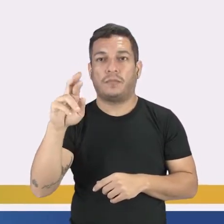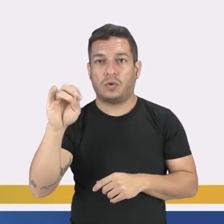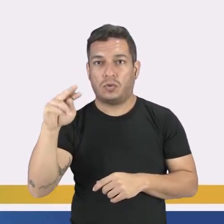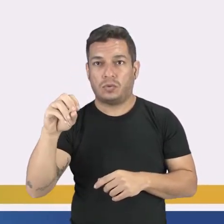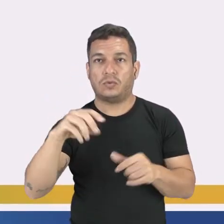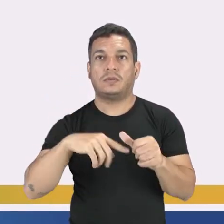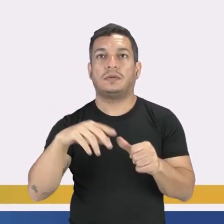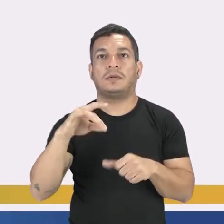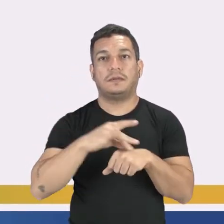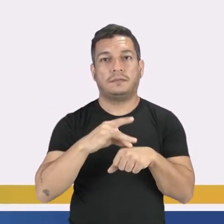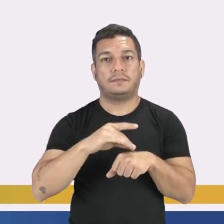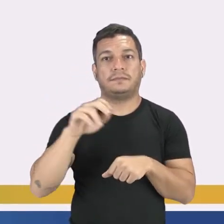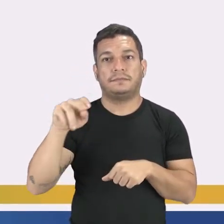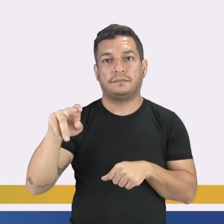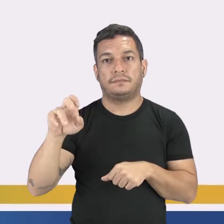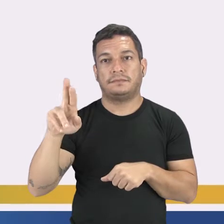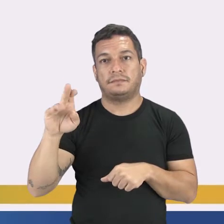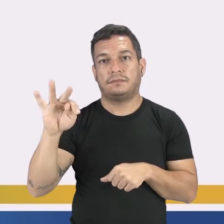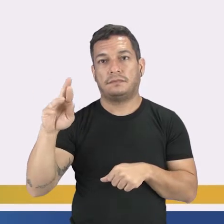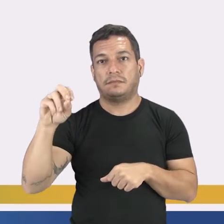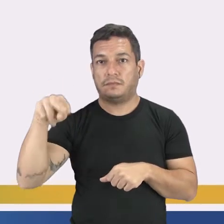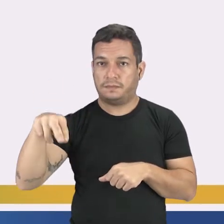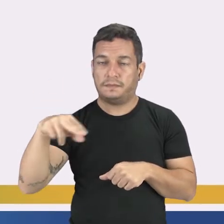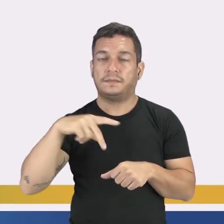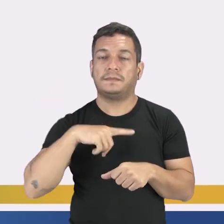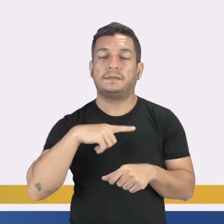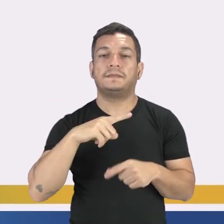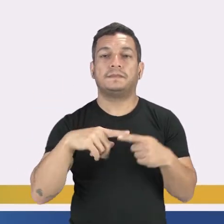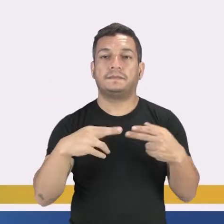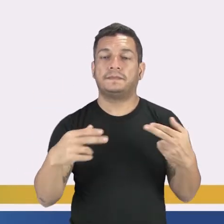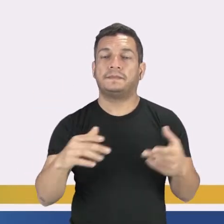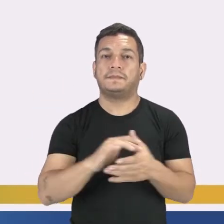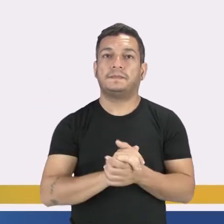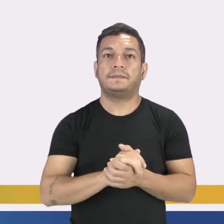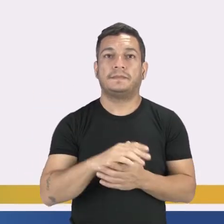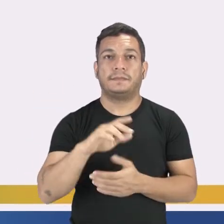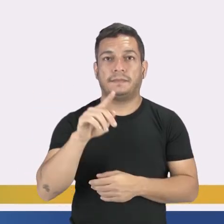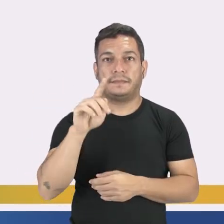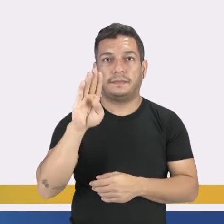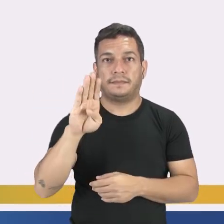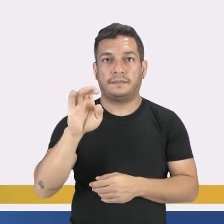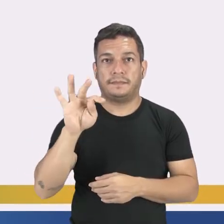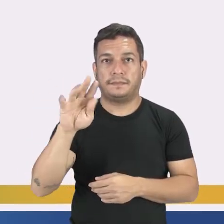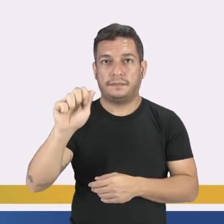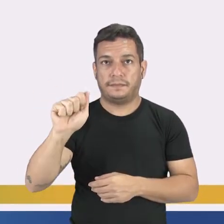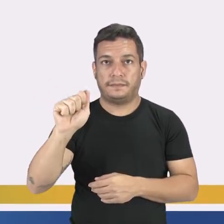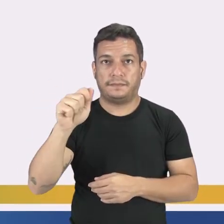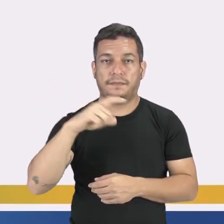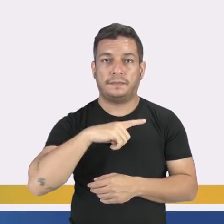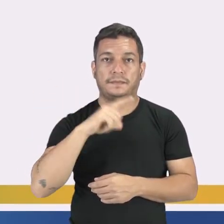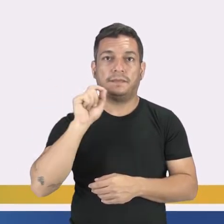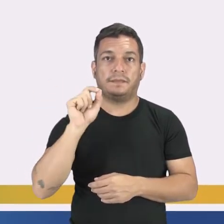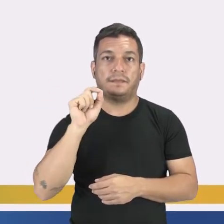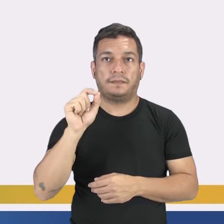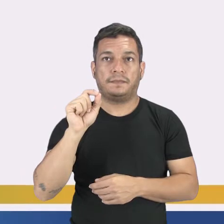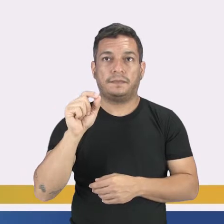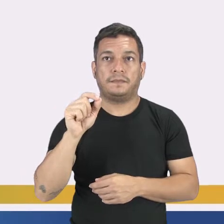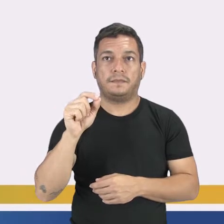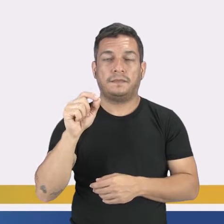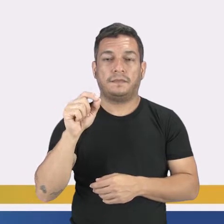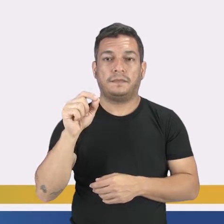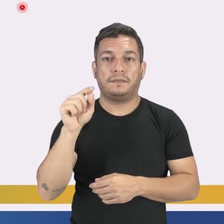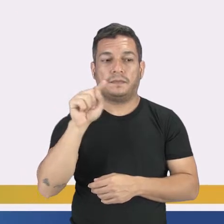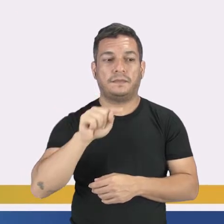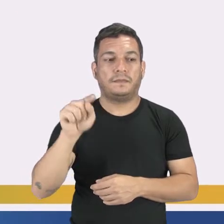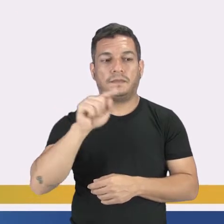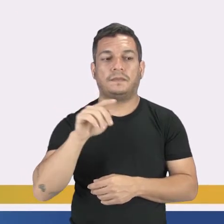a gente tem essa desintegração, essa saída de próton e nêutron desse material. Na beta, é diferente. Na beta, nós vamos ter a bolinha